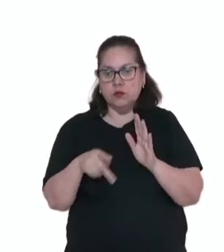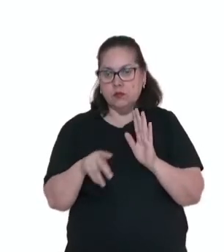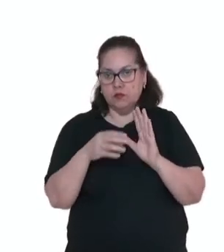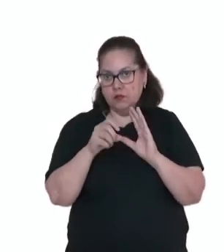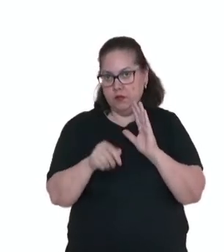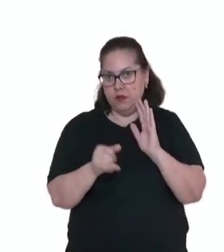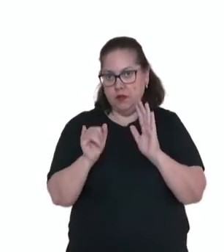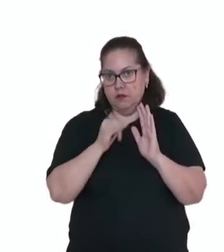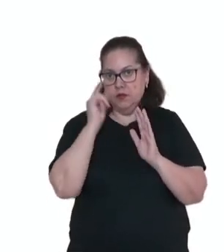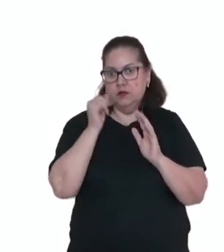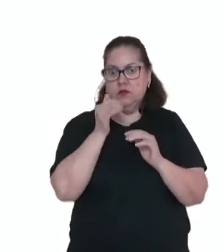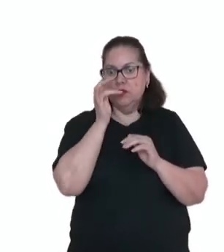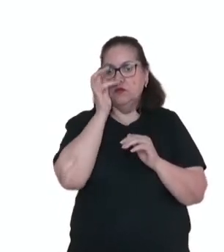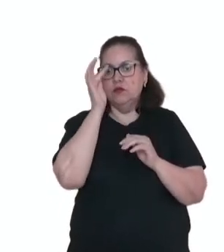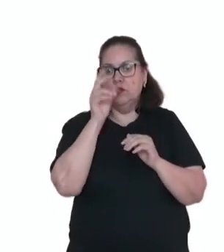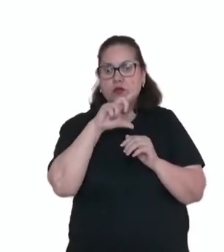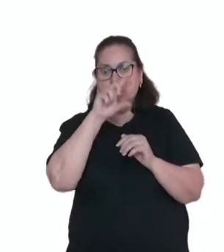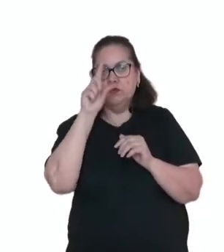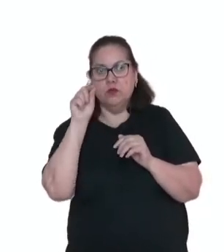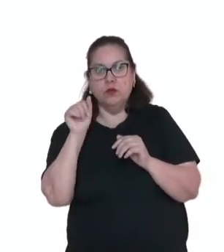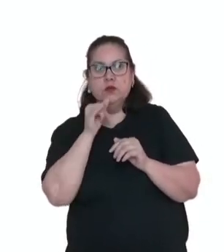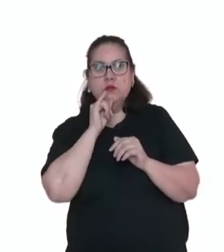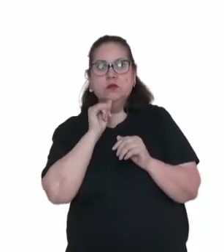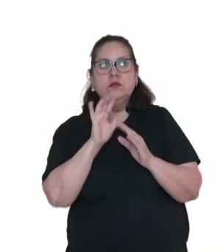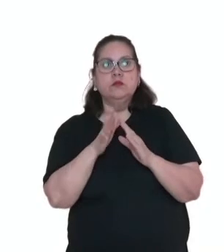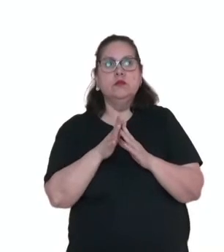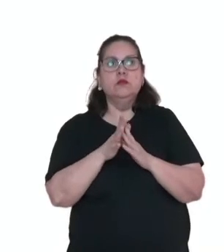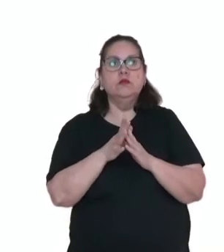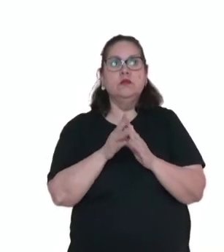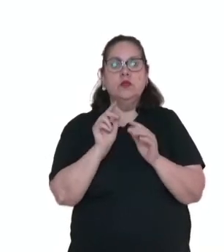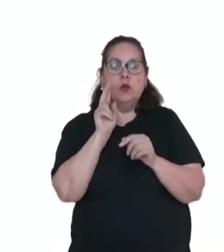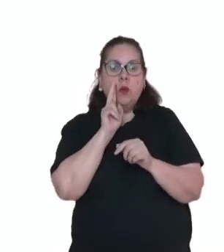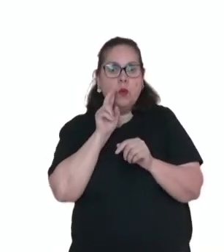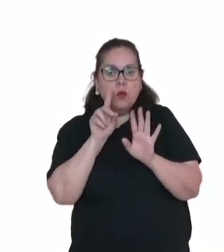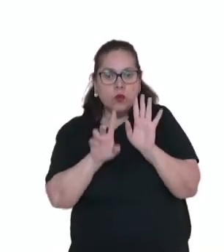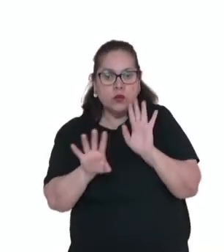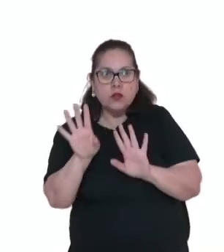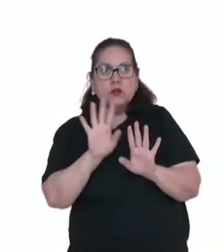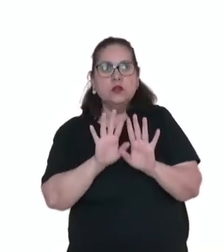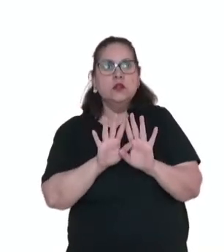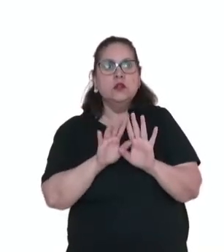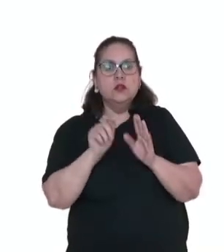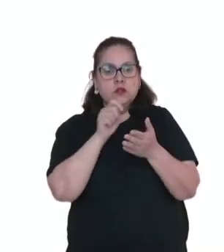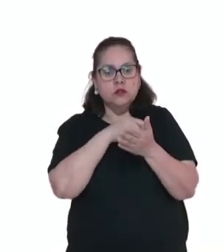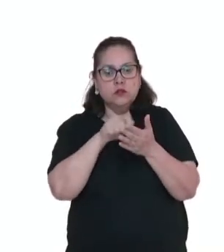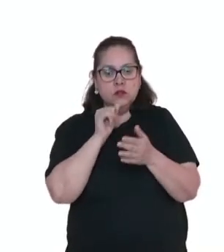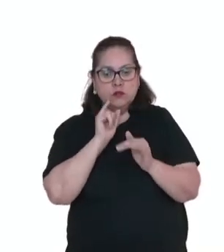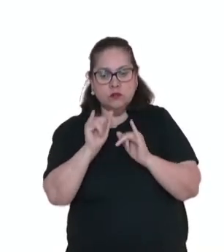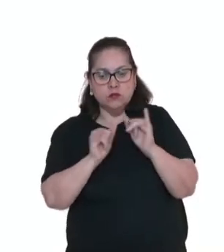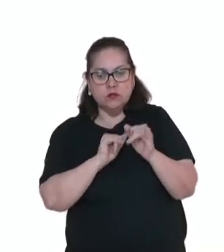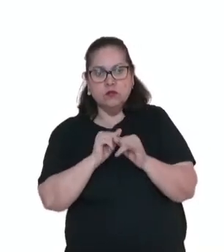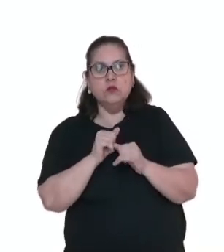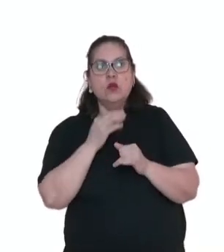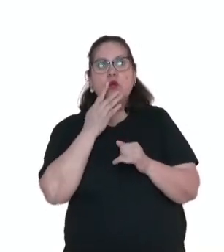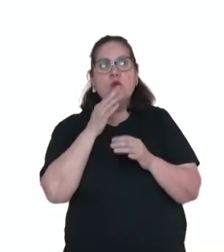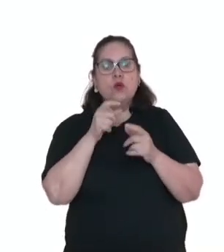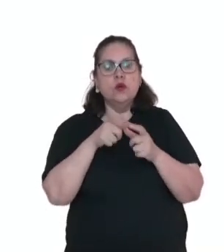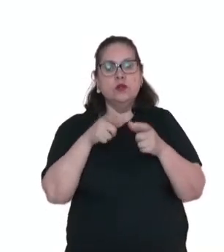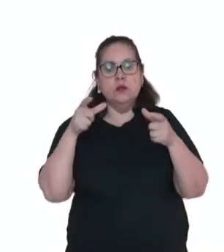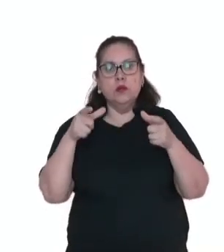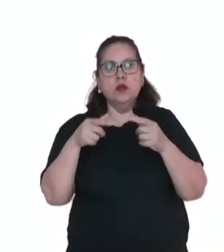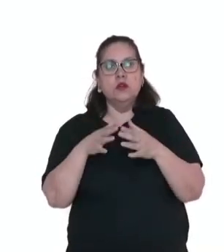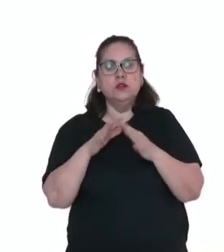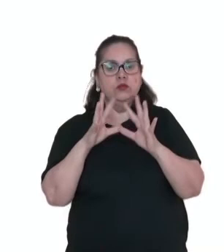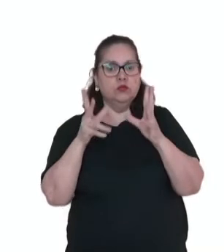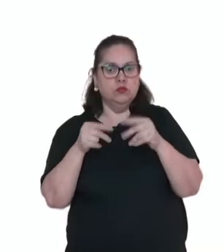principais, então a flor, as folhas, por exemplo, tá? Com o maior cuidado possível. Anote informações sobre cor, tamanho e tudo mais